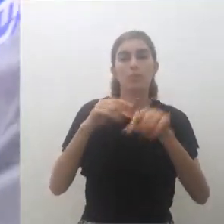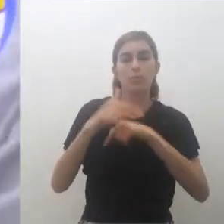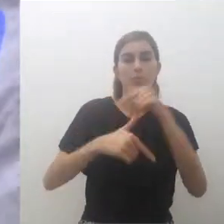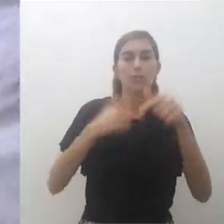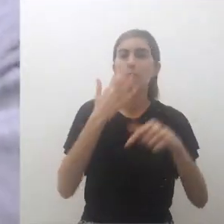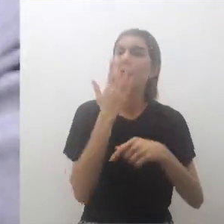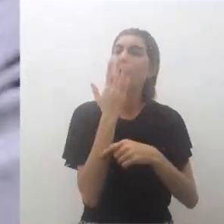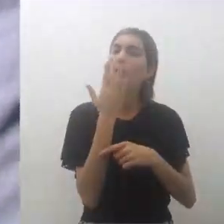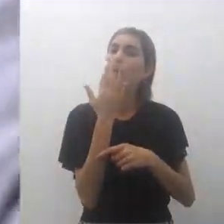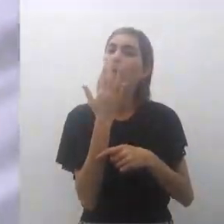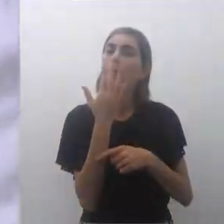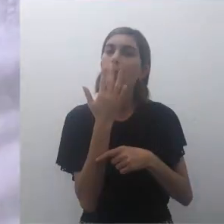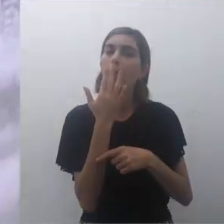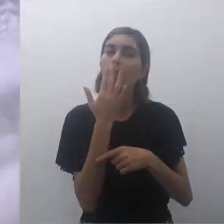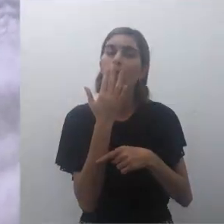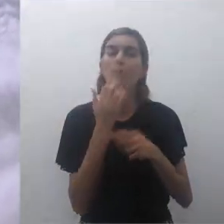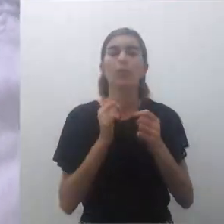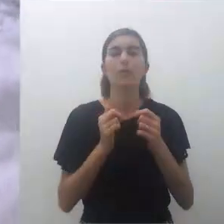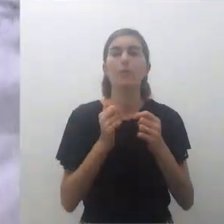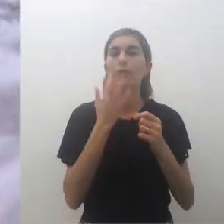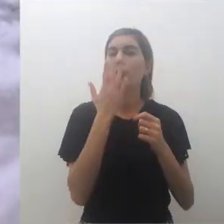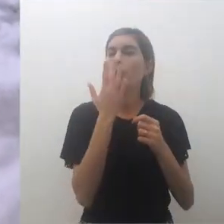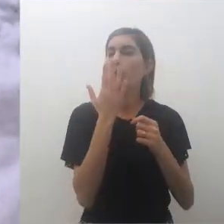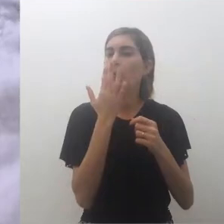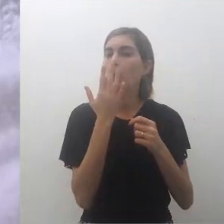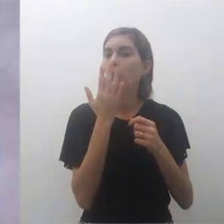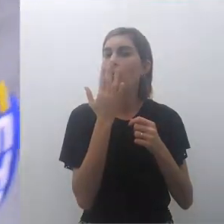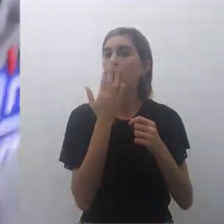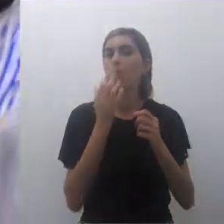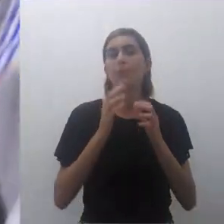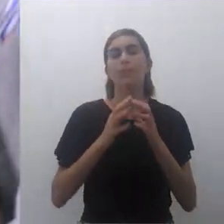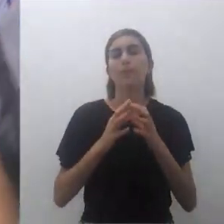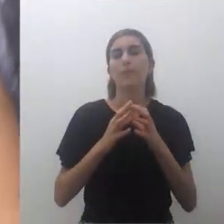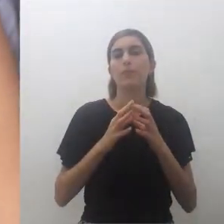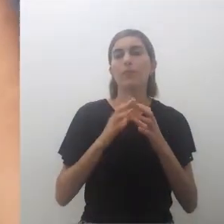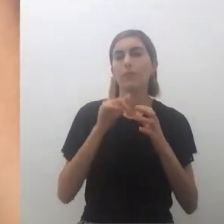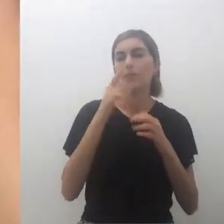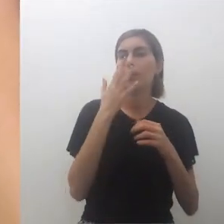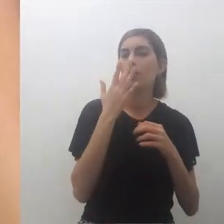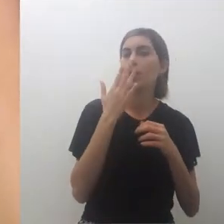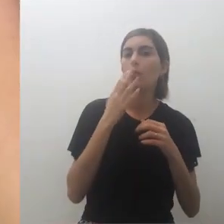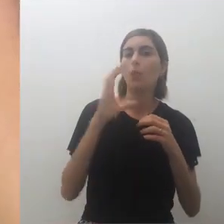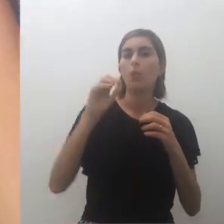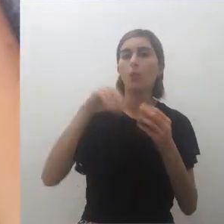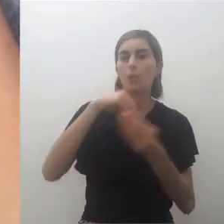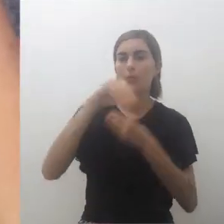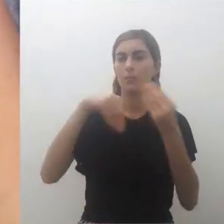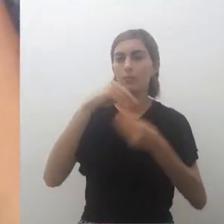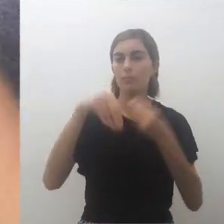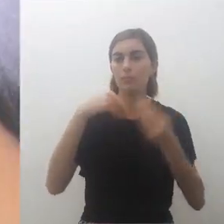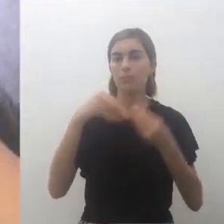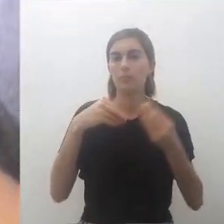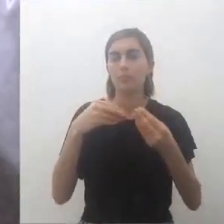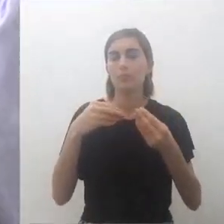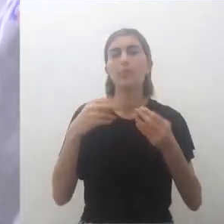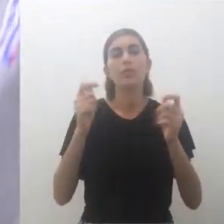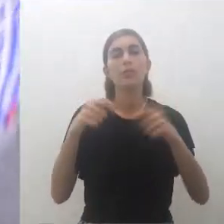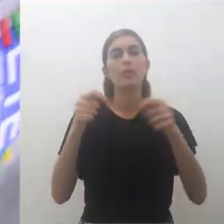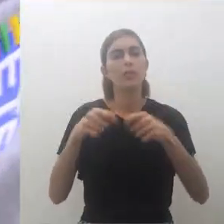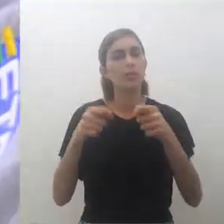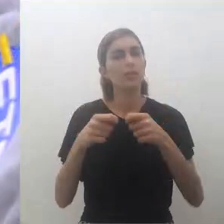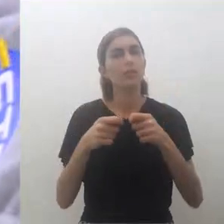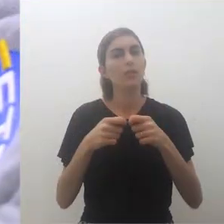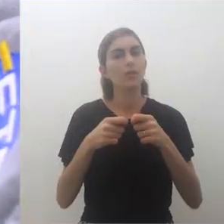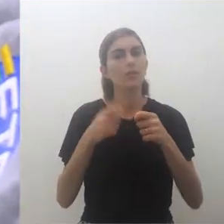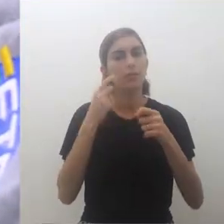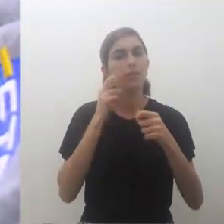cor, né? Mudo a cor. Que composição isso vai dar? Porque